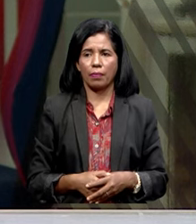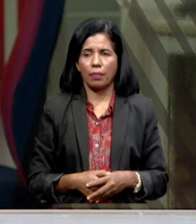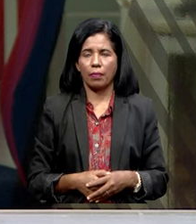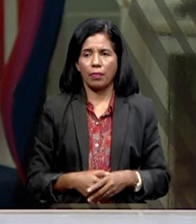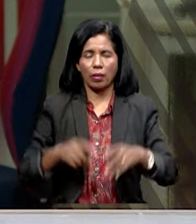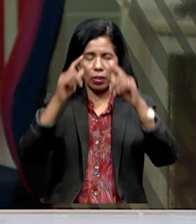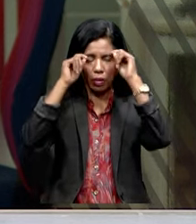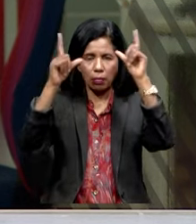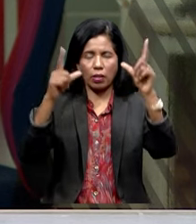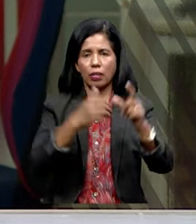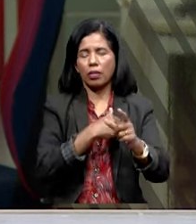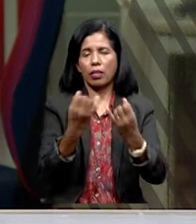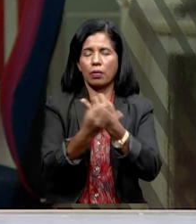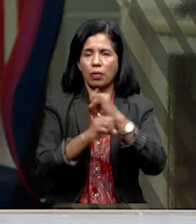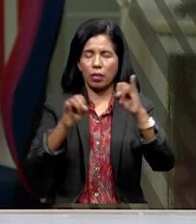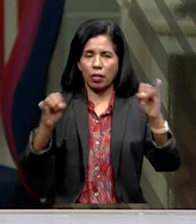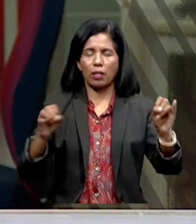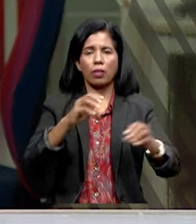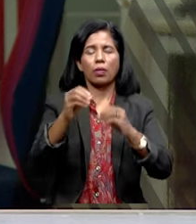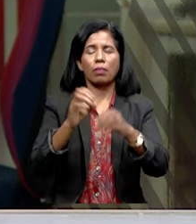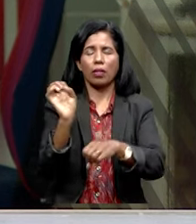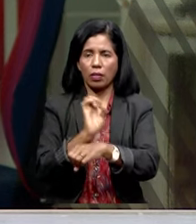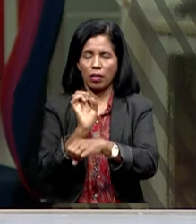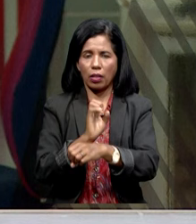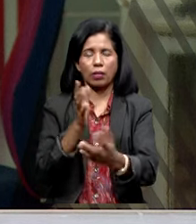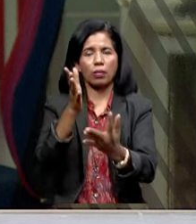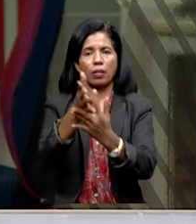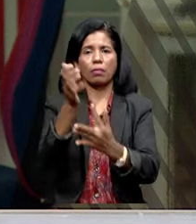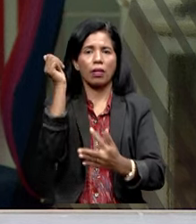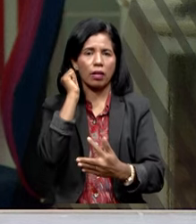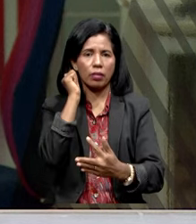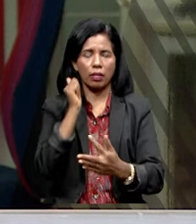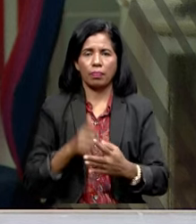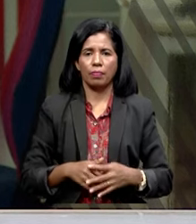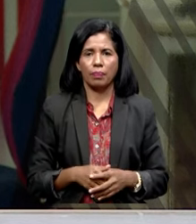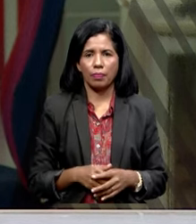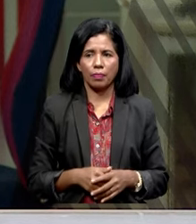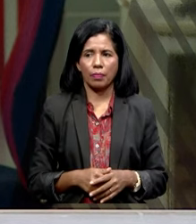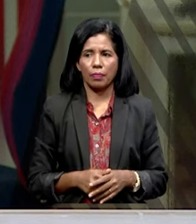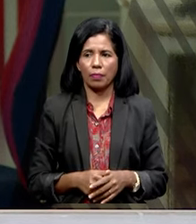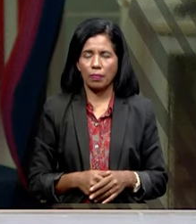Timor Leste sedang independen di sektor ekonomi atau dari basean.